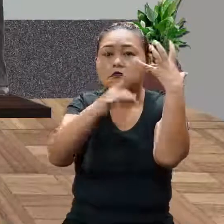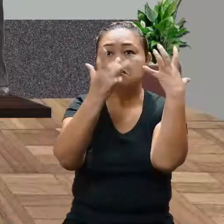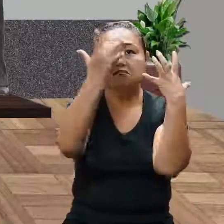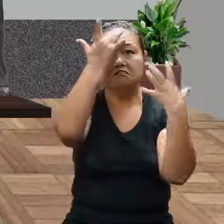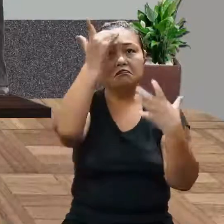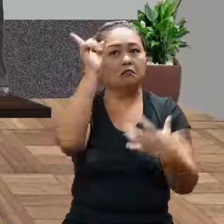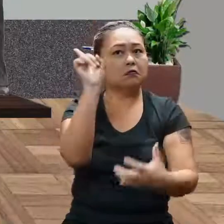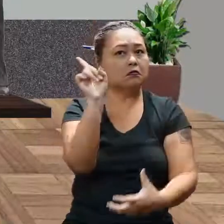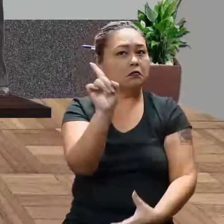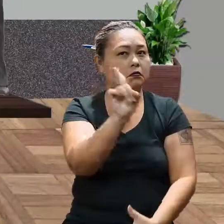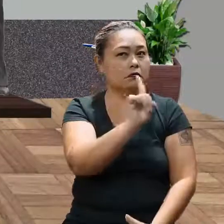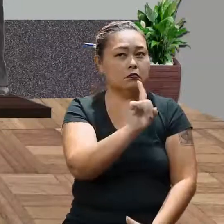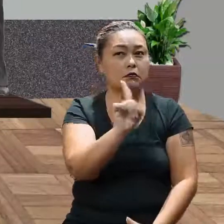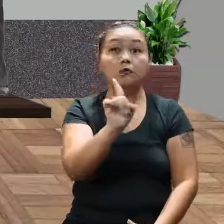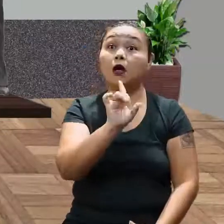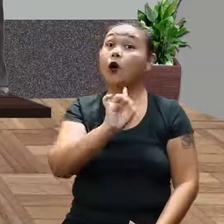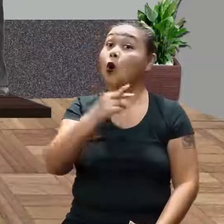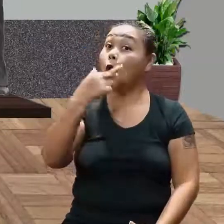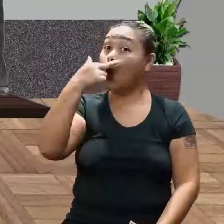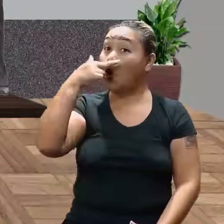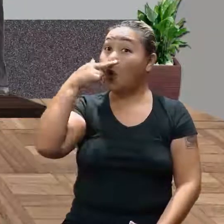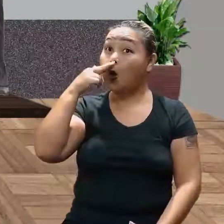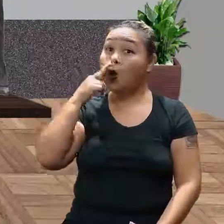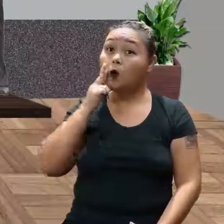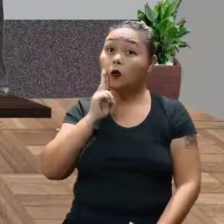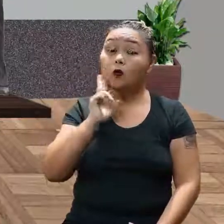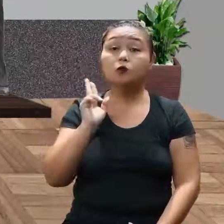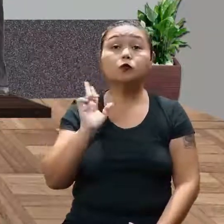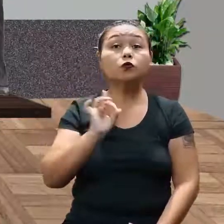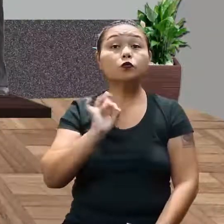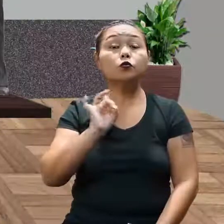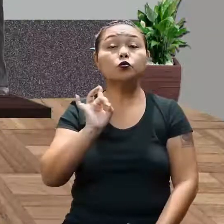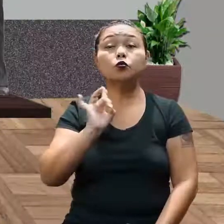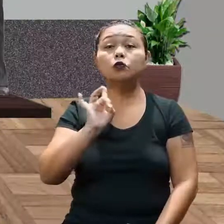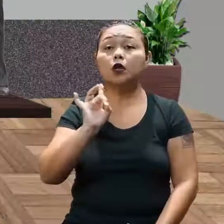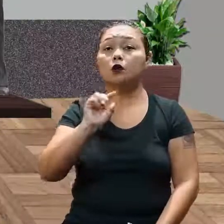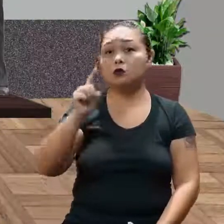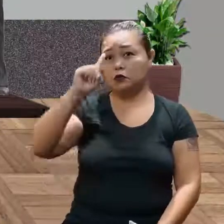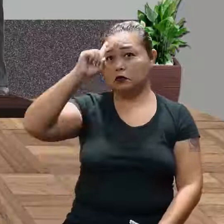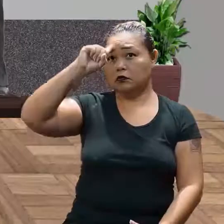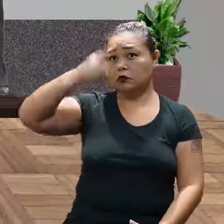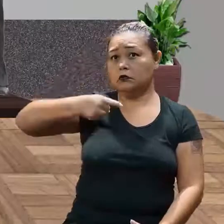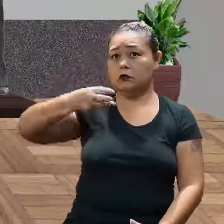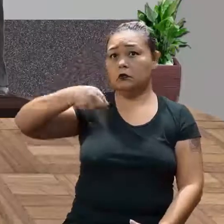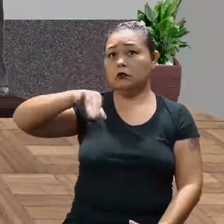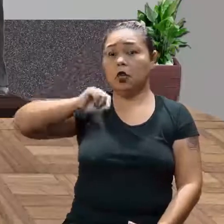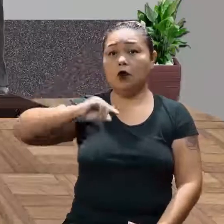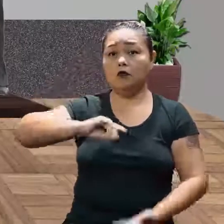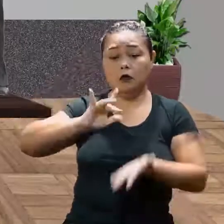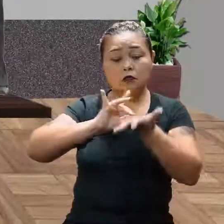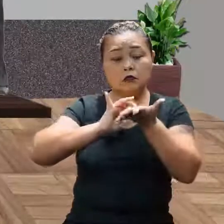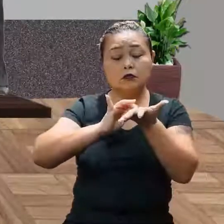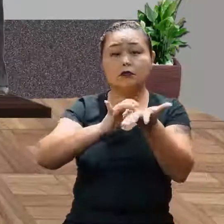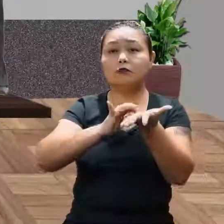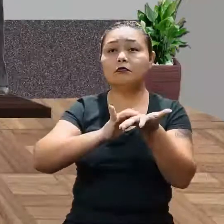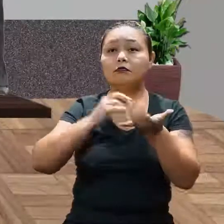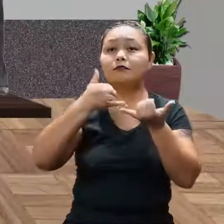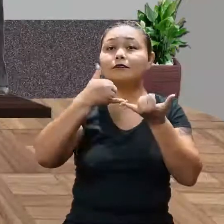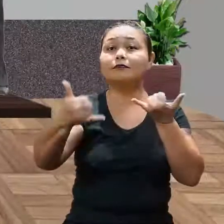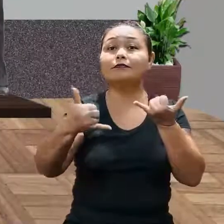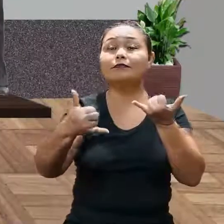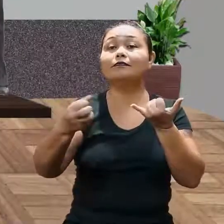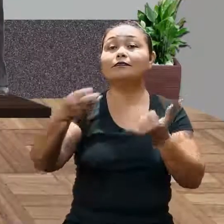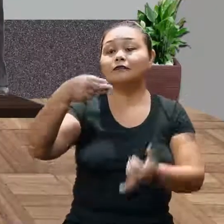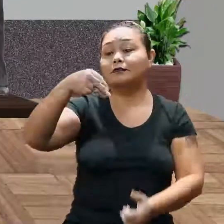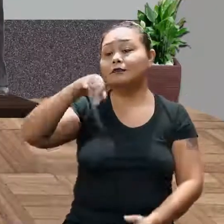fácil. Só que Rondon não tinha só a missão de instalar linhas telegráficas. Era uma